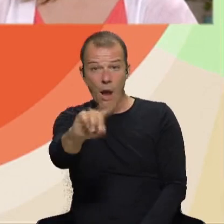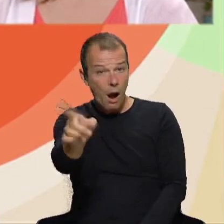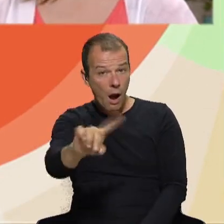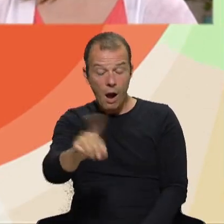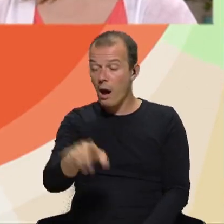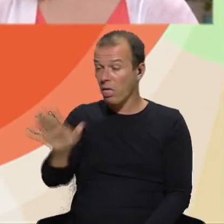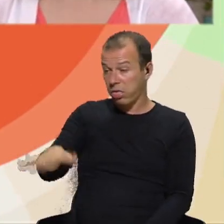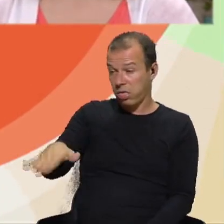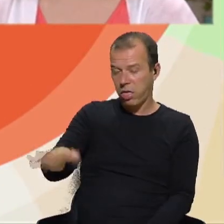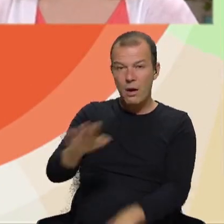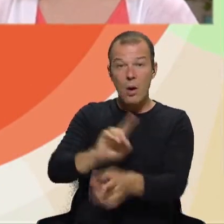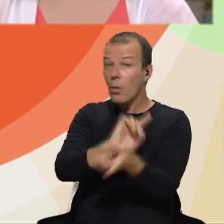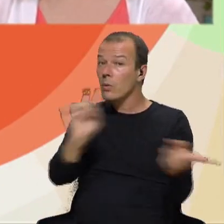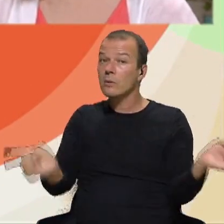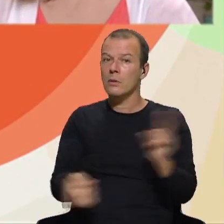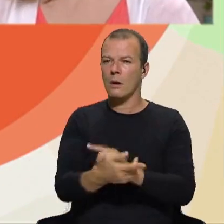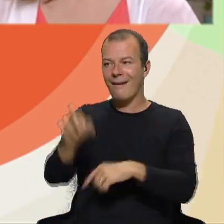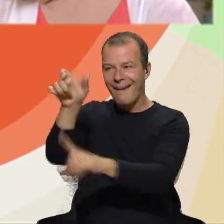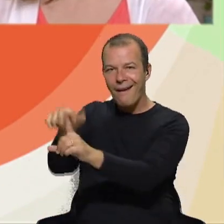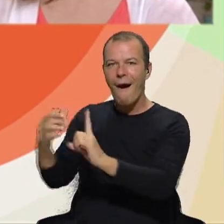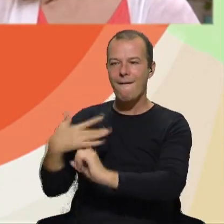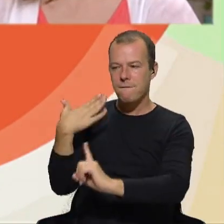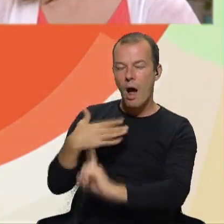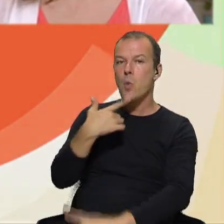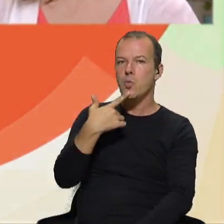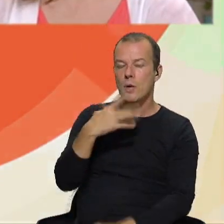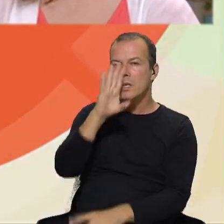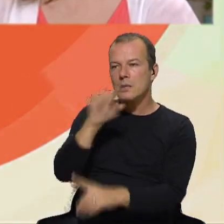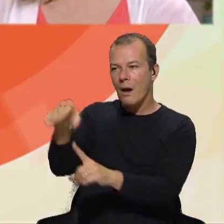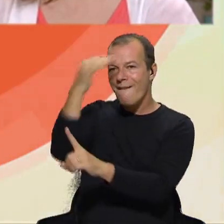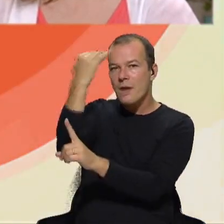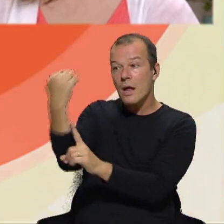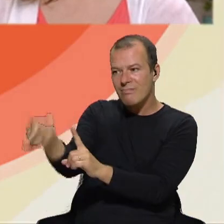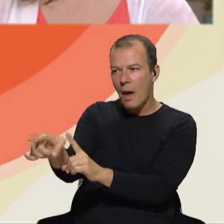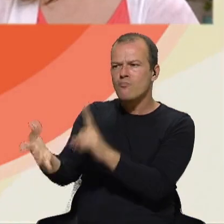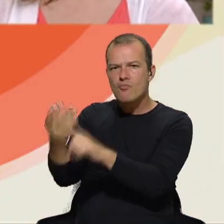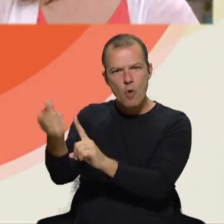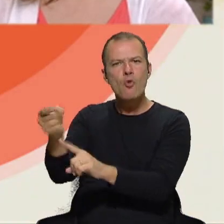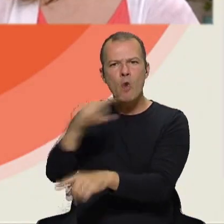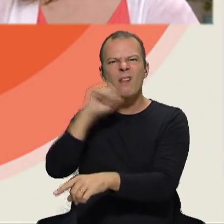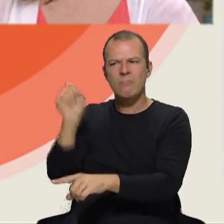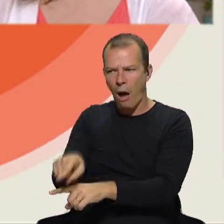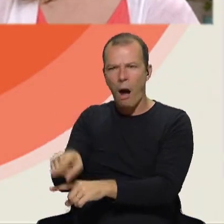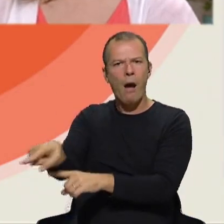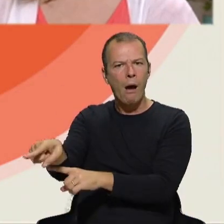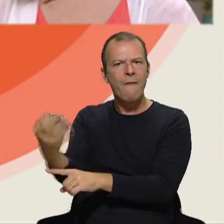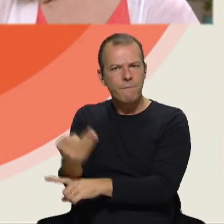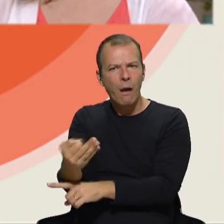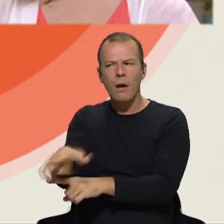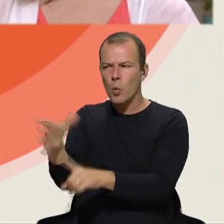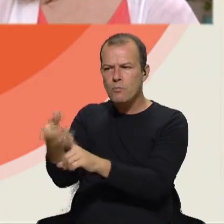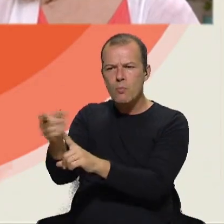é menos, porque muito pelo contrário, é uma inspiração. Se alguém com estas dificuldades todas consegue alcançar, consegue correr atrás,